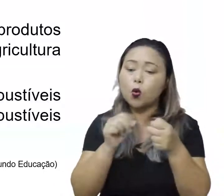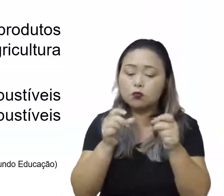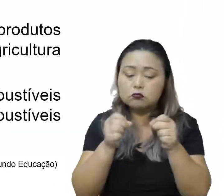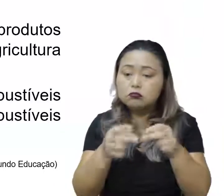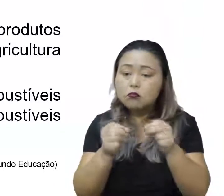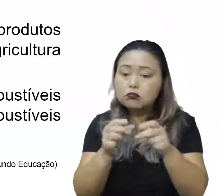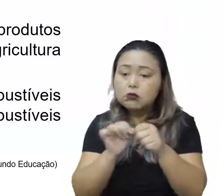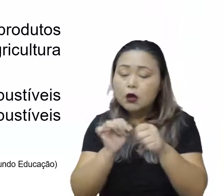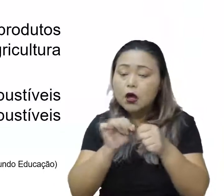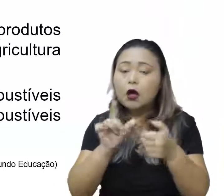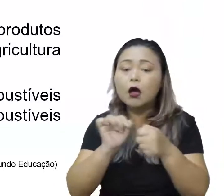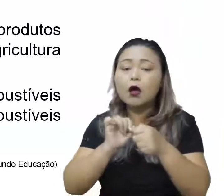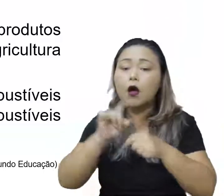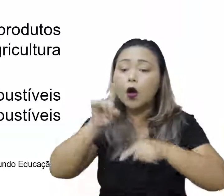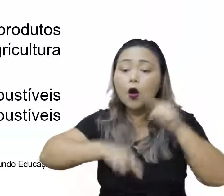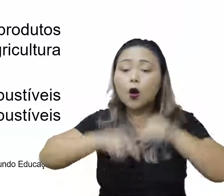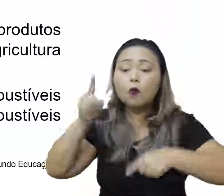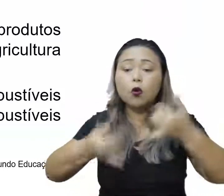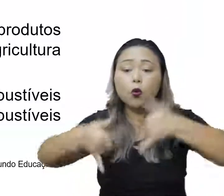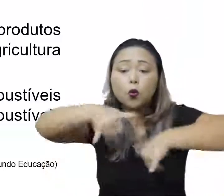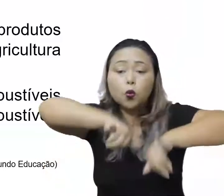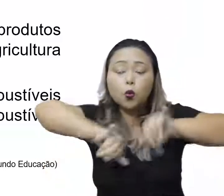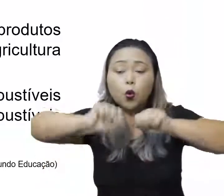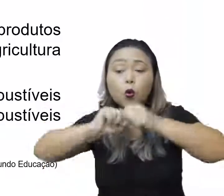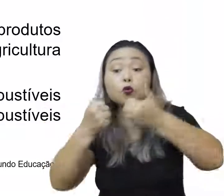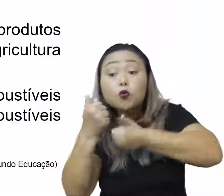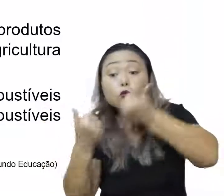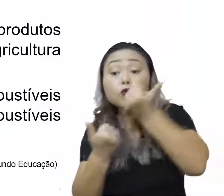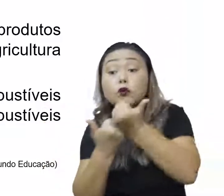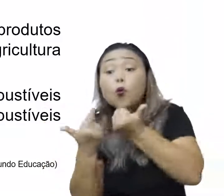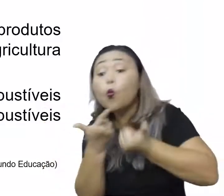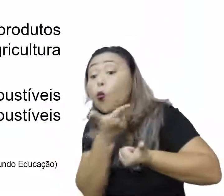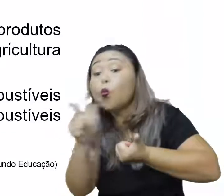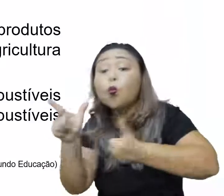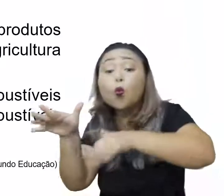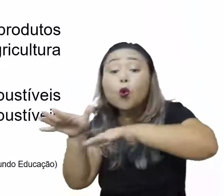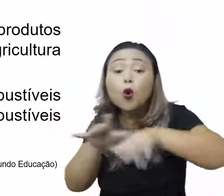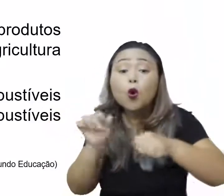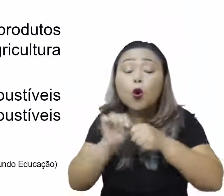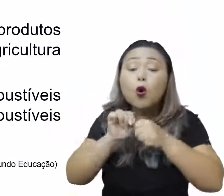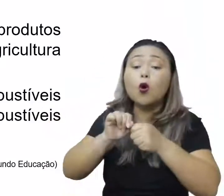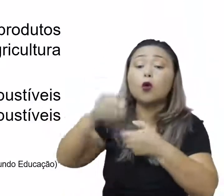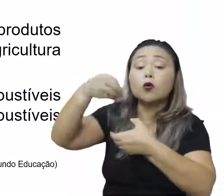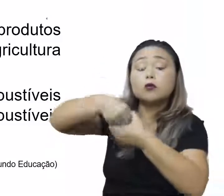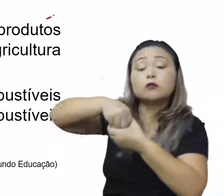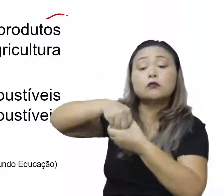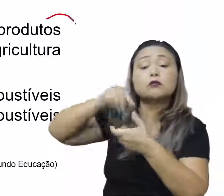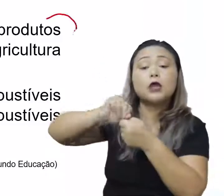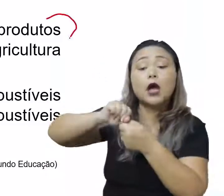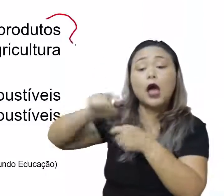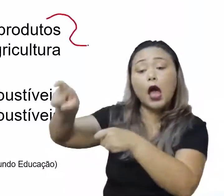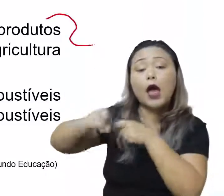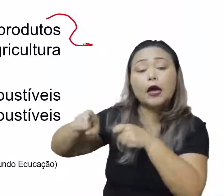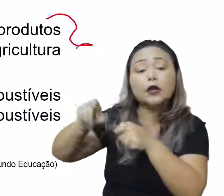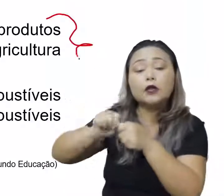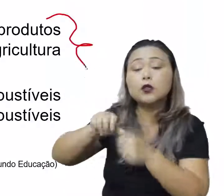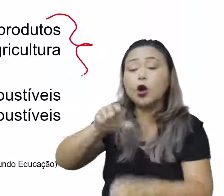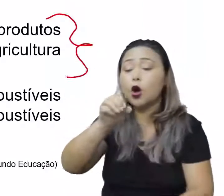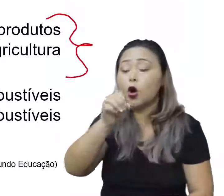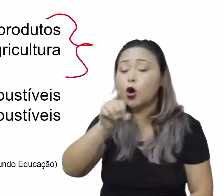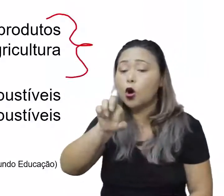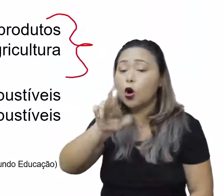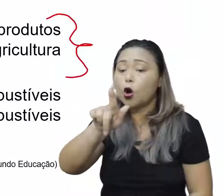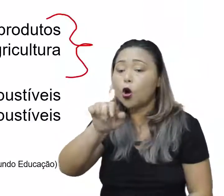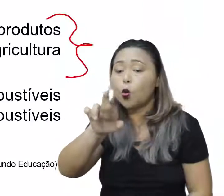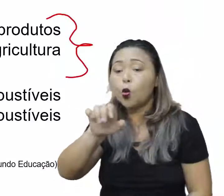e produtos químicos por elementos da agricultura orgânica. Isso aqui também é... Você, meu querido